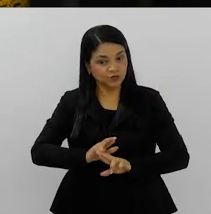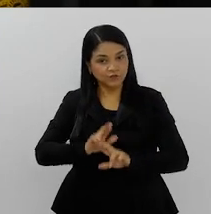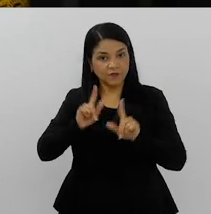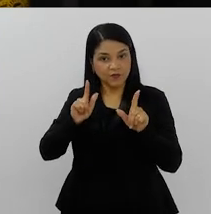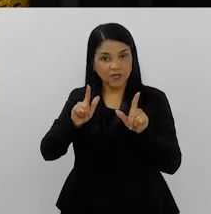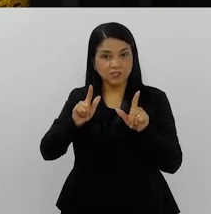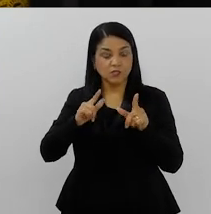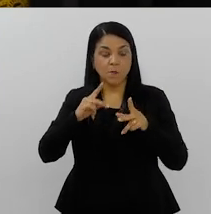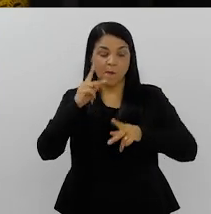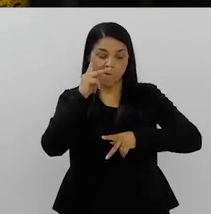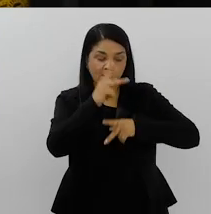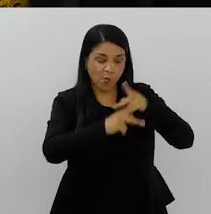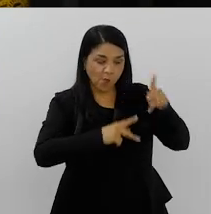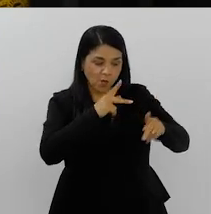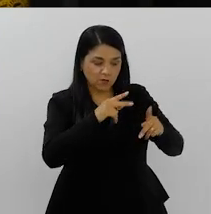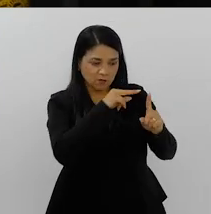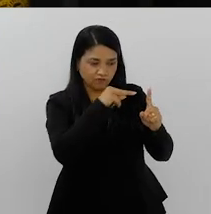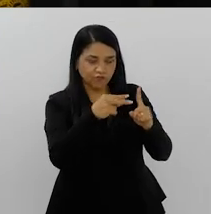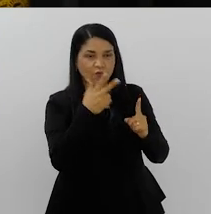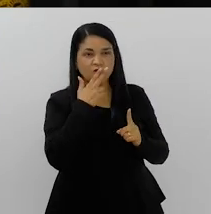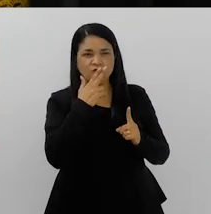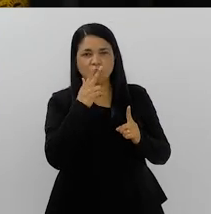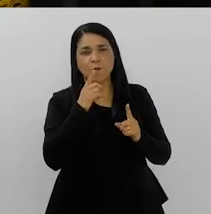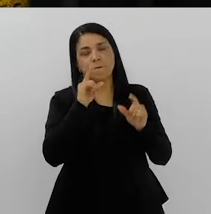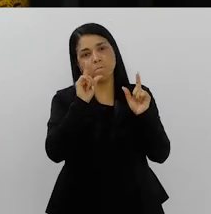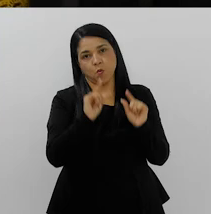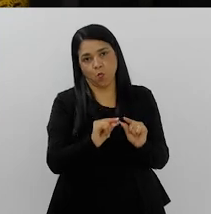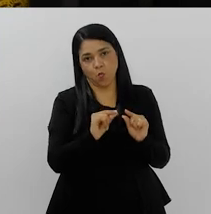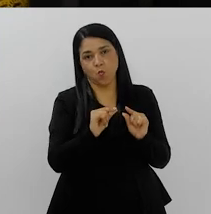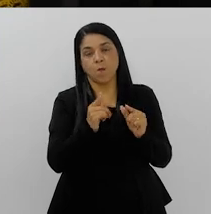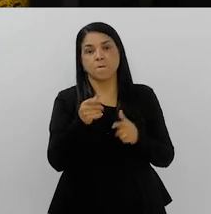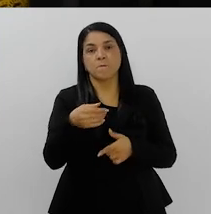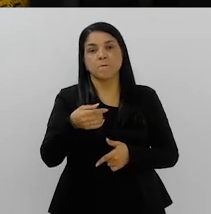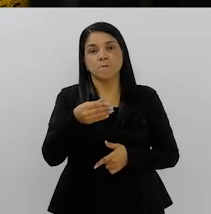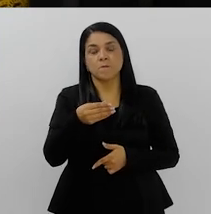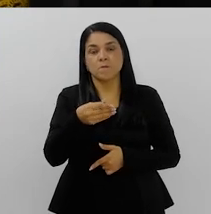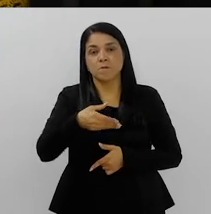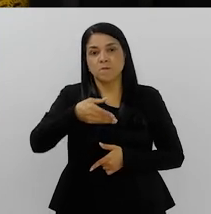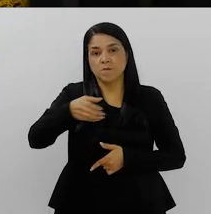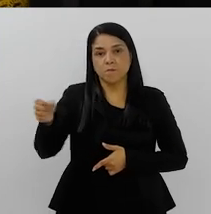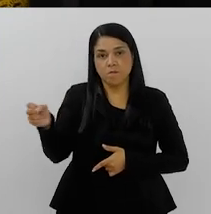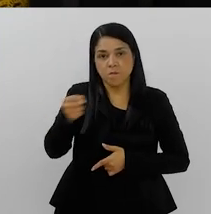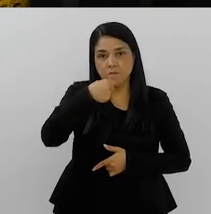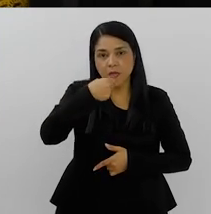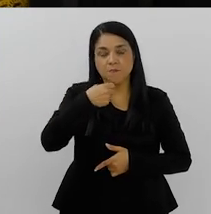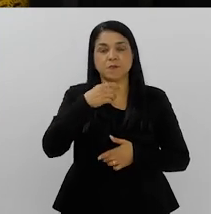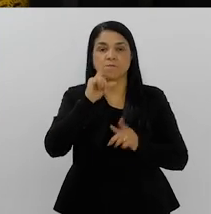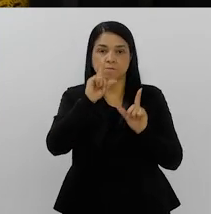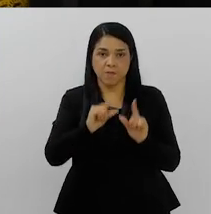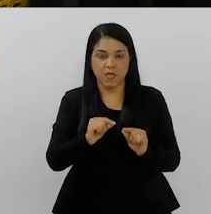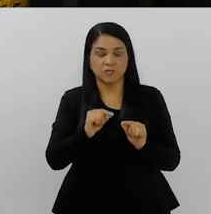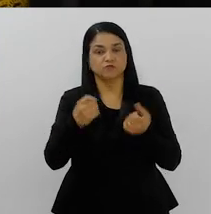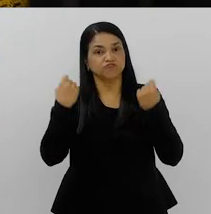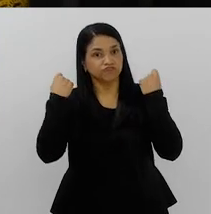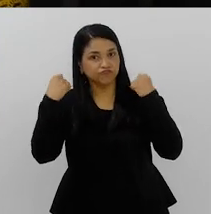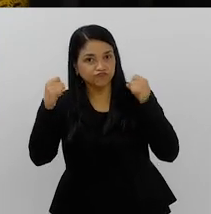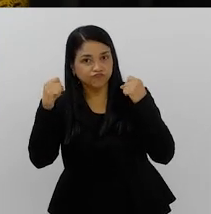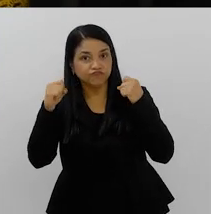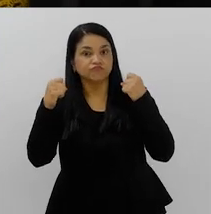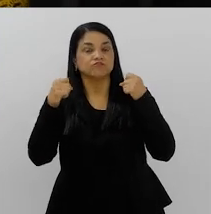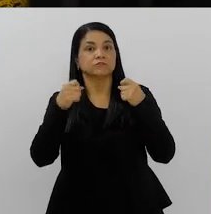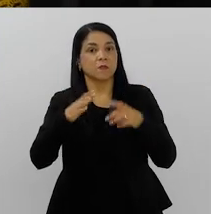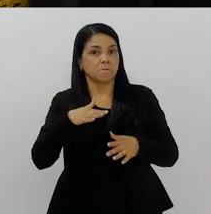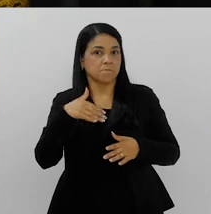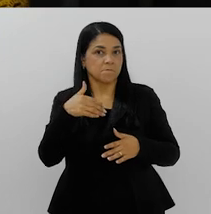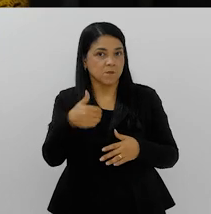do ponto de vista populacional uma população que fuma menos que bebe menos que pratica mais atividade física e que se alimenta melhor